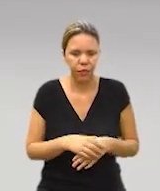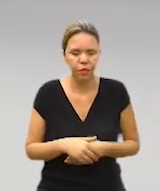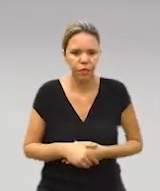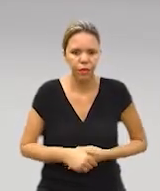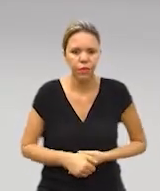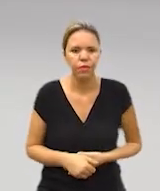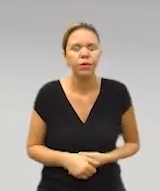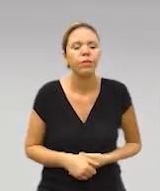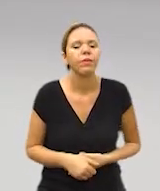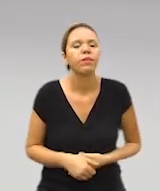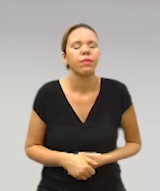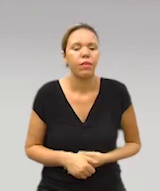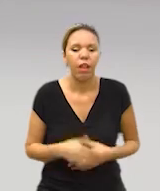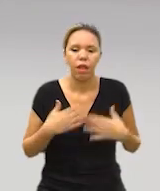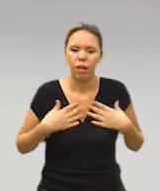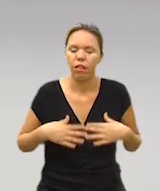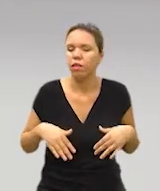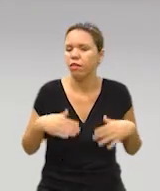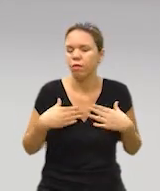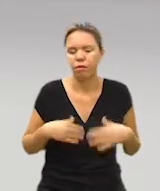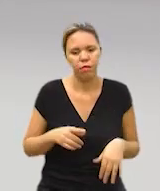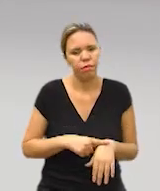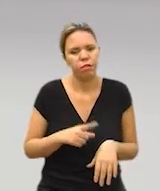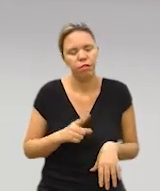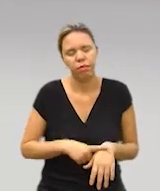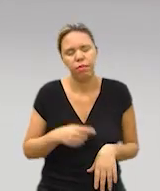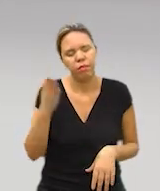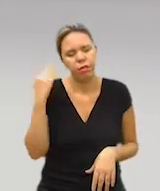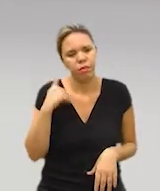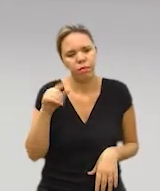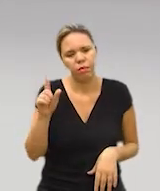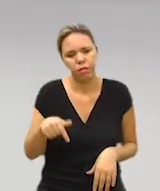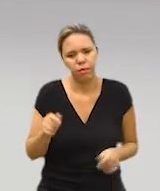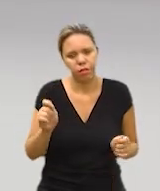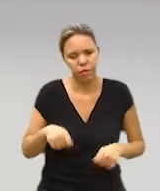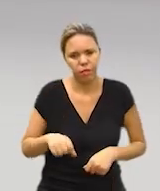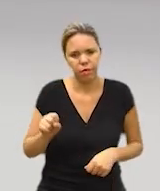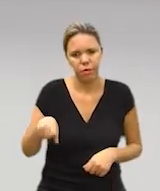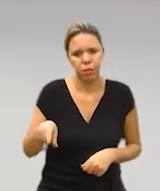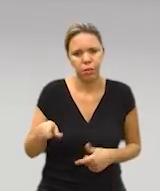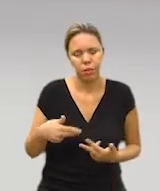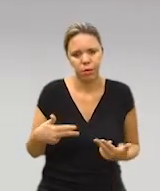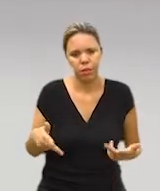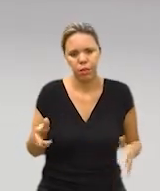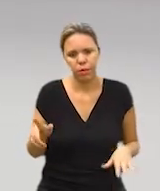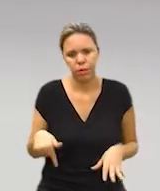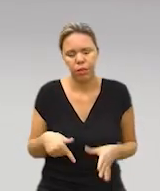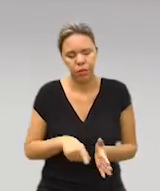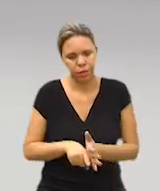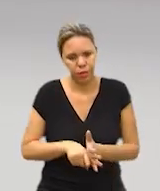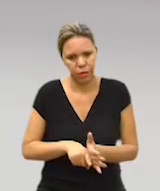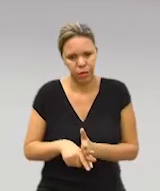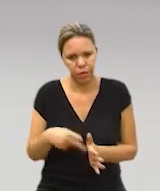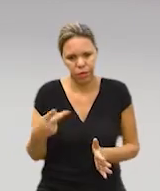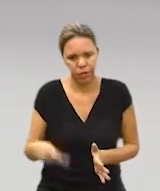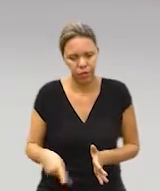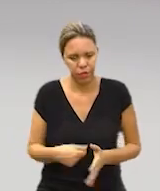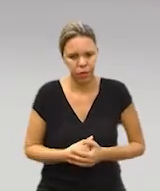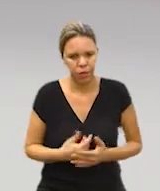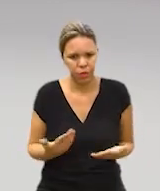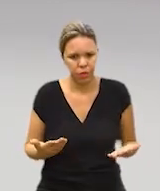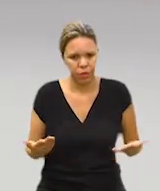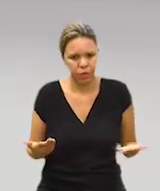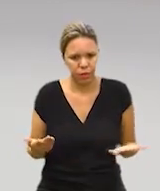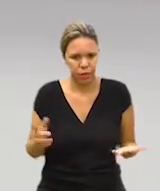muita cautela nesse momento para saber se é válido ou não aquilo que ele pesquisou.